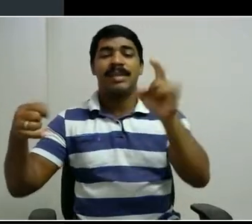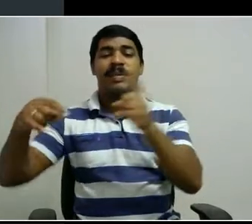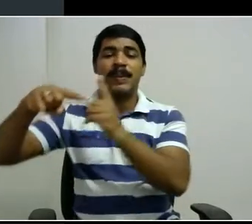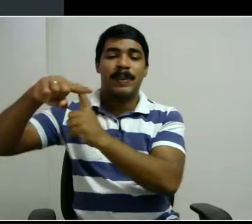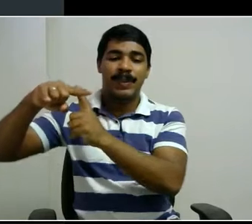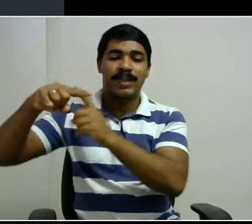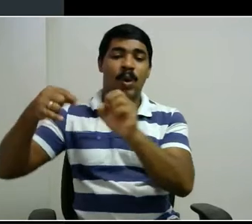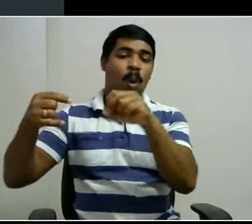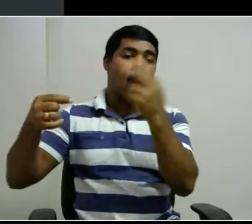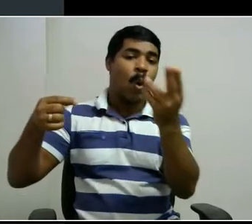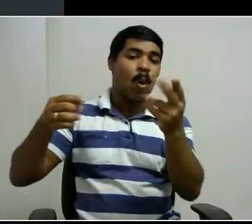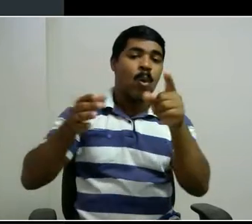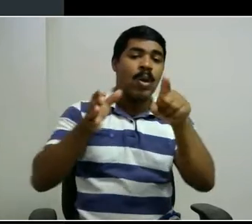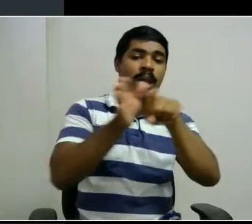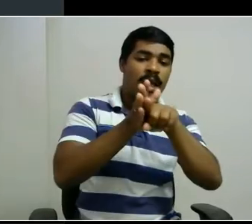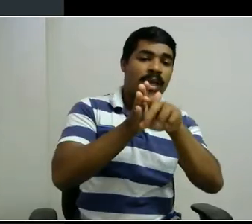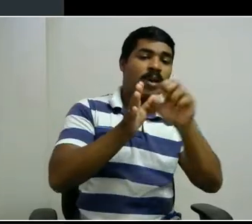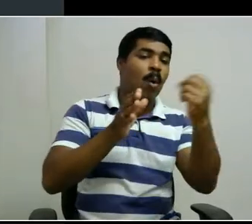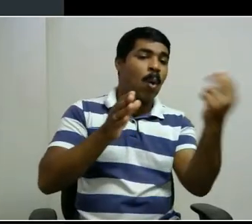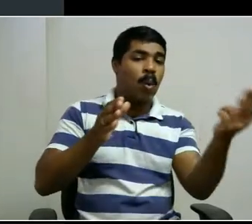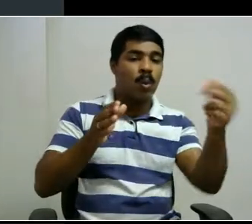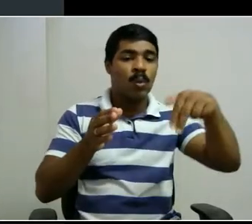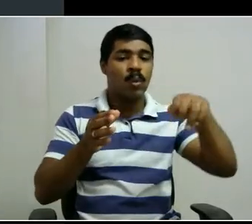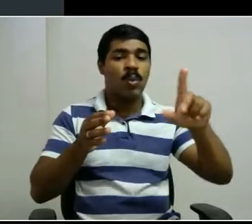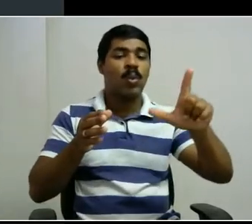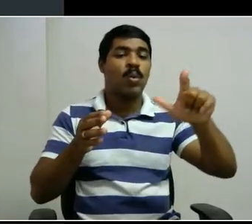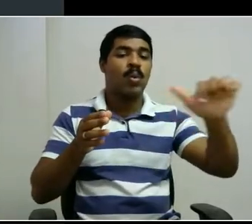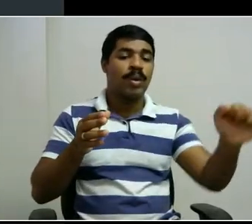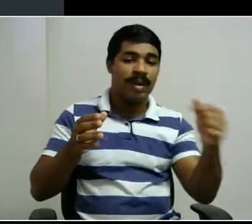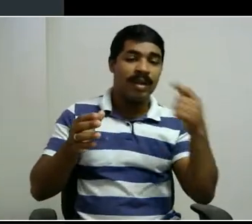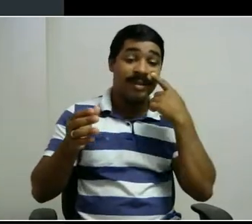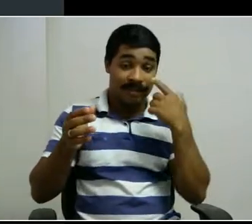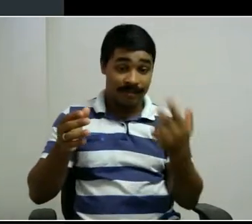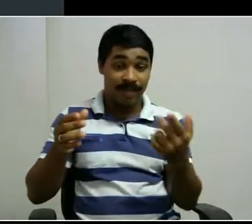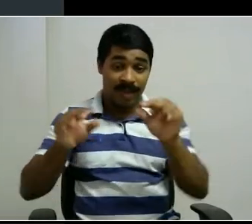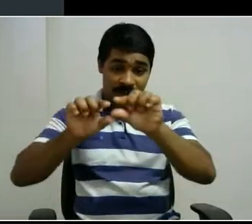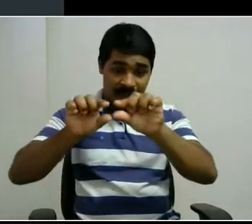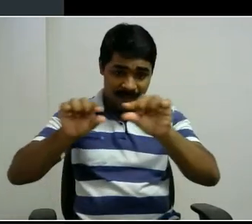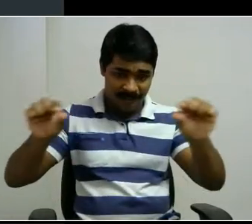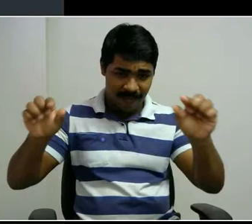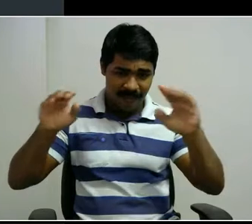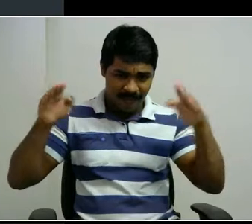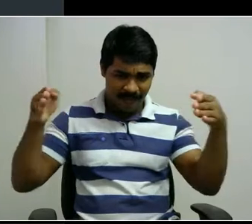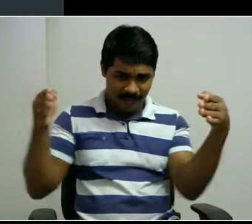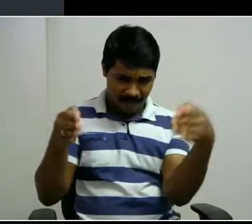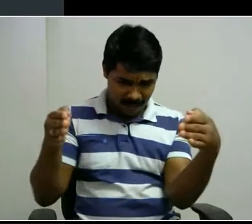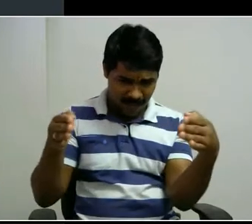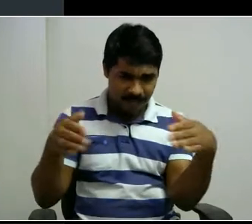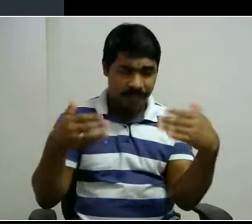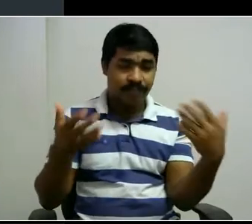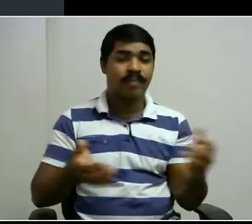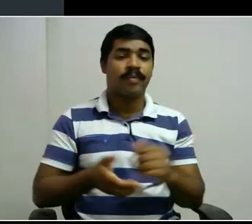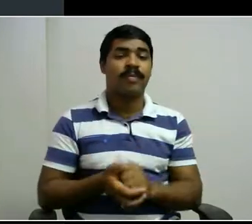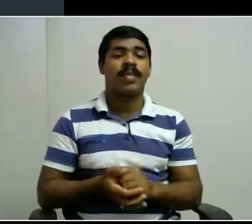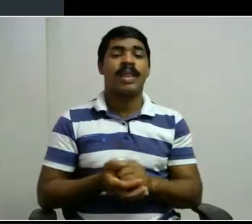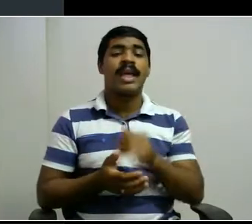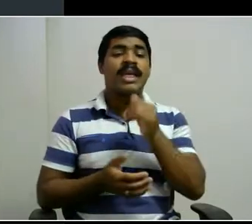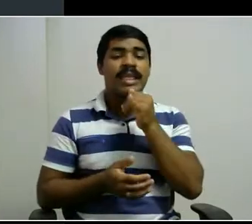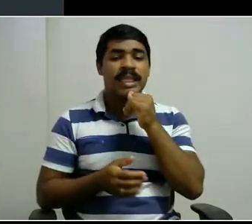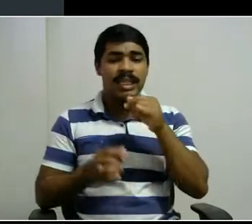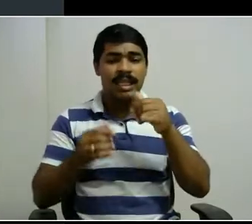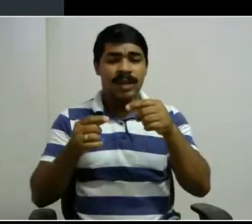para baixo desse eixo x, a função é negativa. Quando ela está para cima, ela é positiva. E naquele ponto onde a função passa exatamente no eixo x,